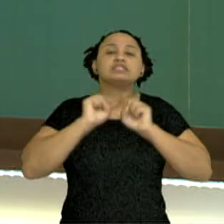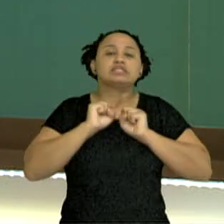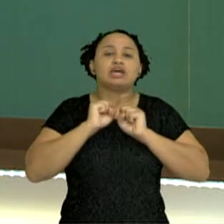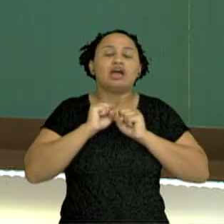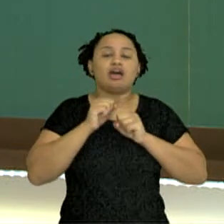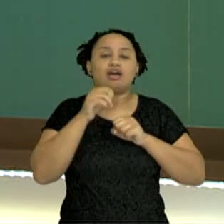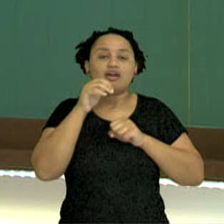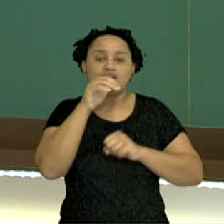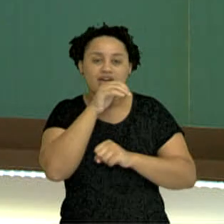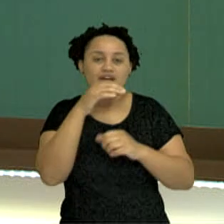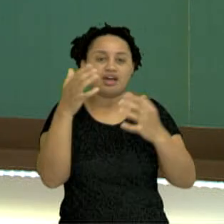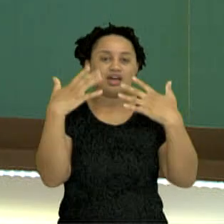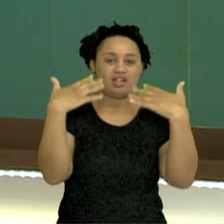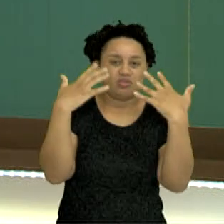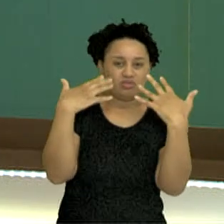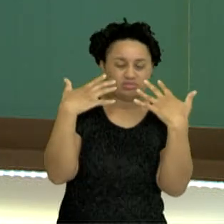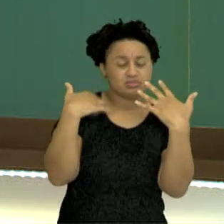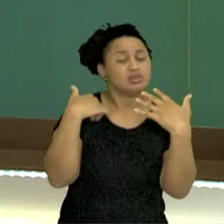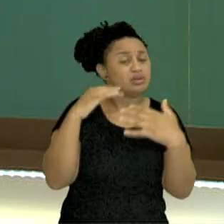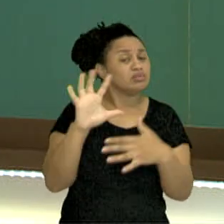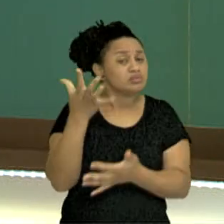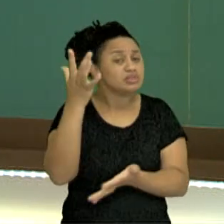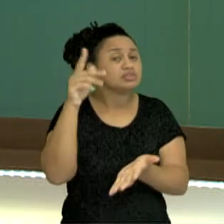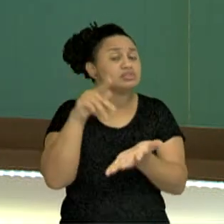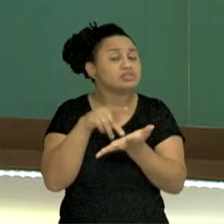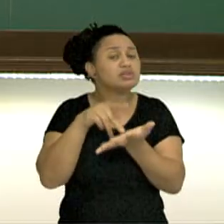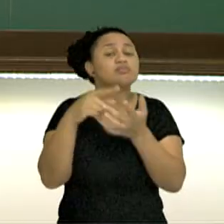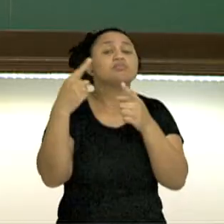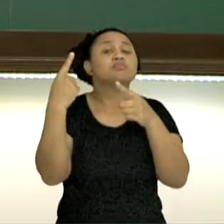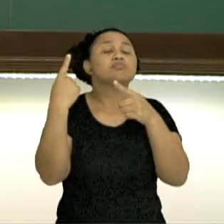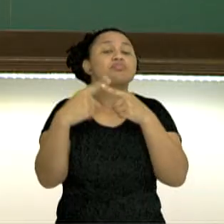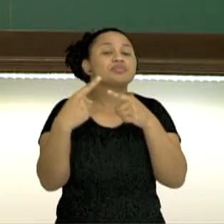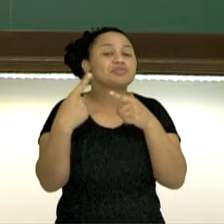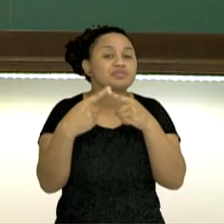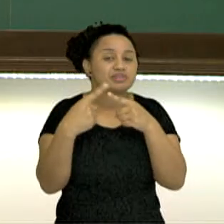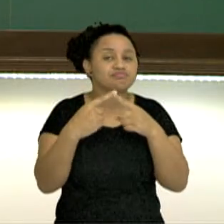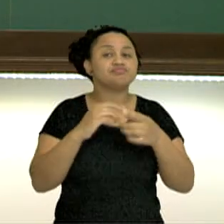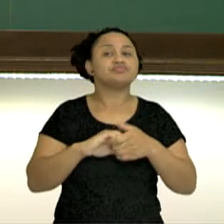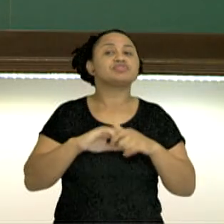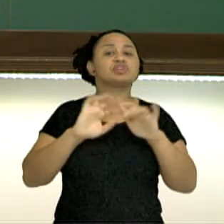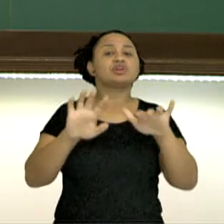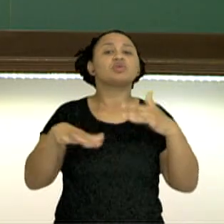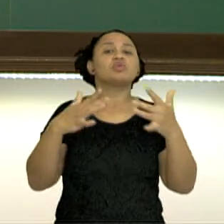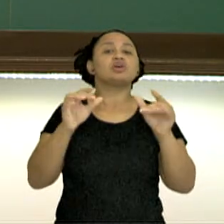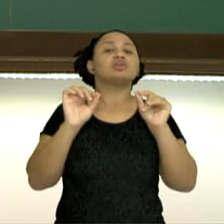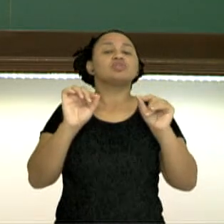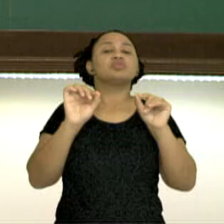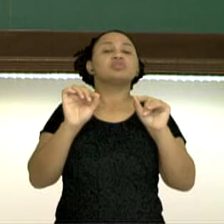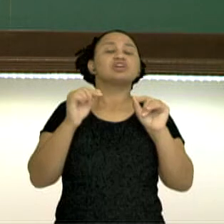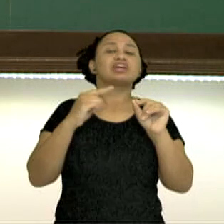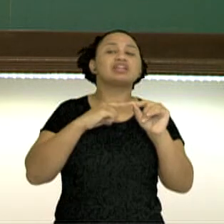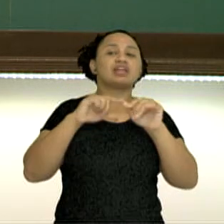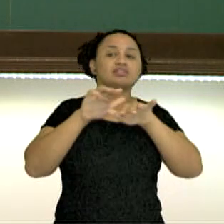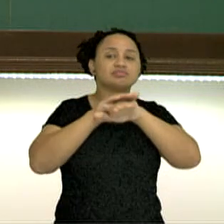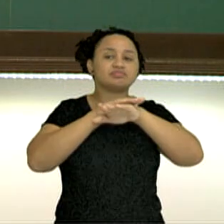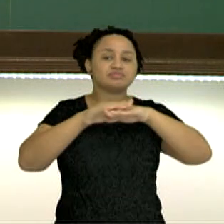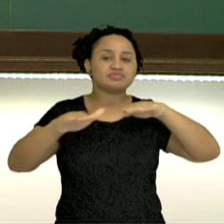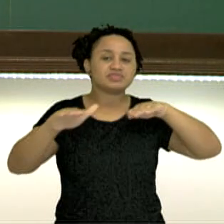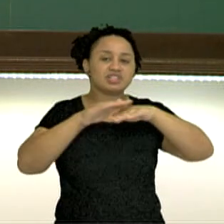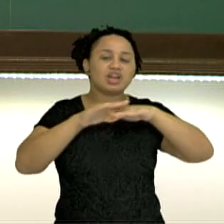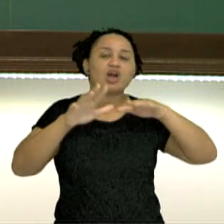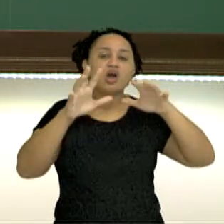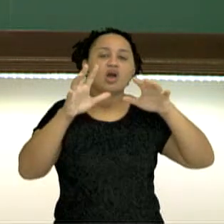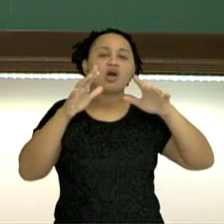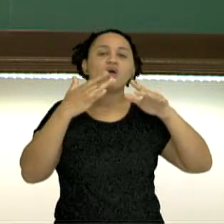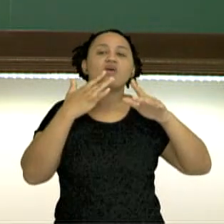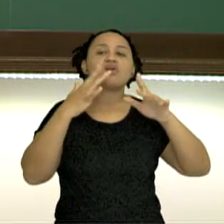calor. E isso procede. Por quê? Porque quando a gente está falando do albedo, as superfícies de cores